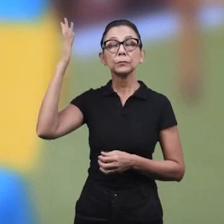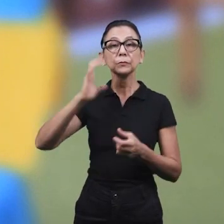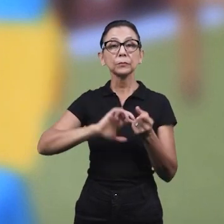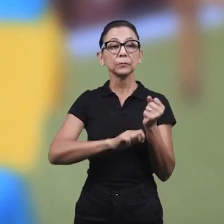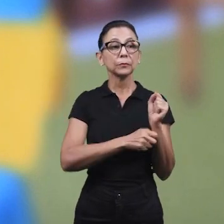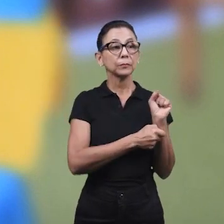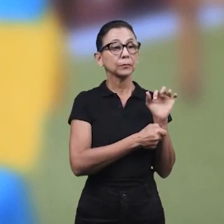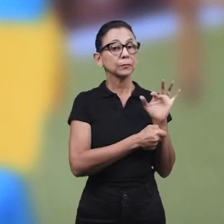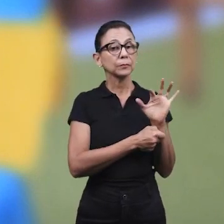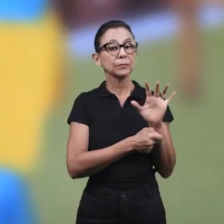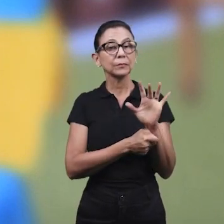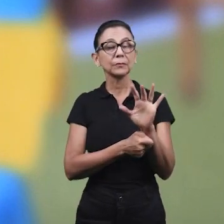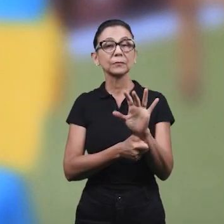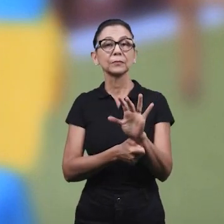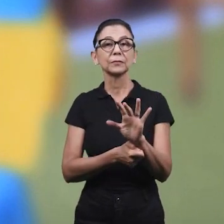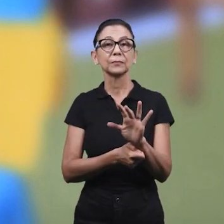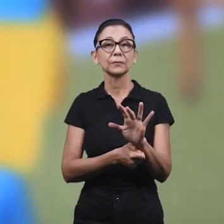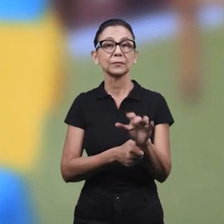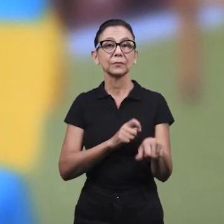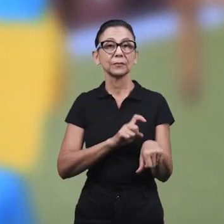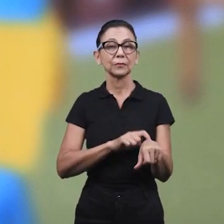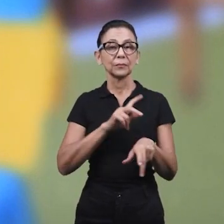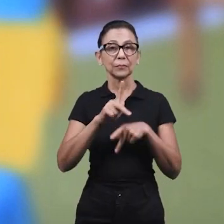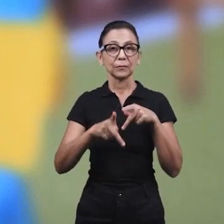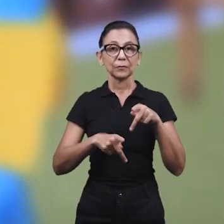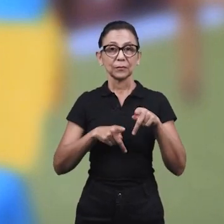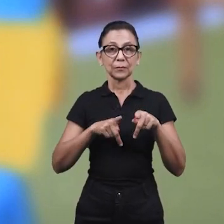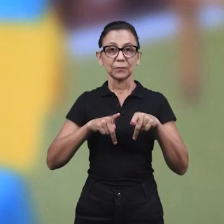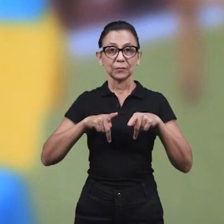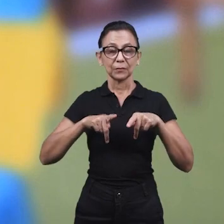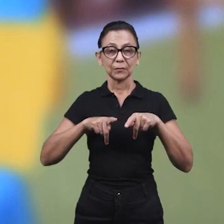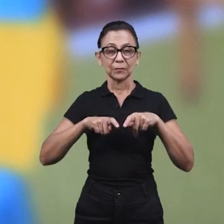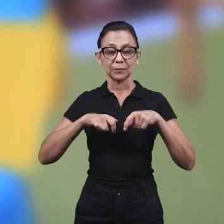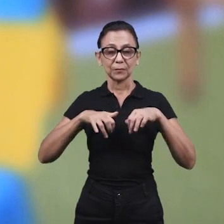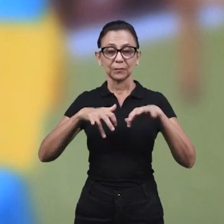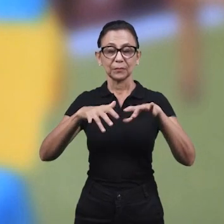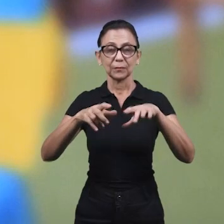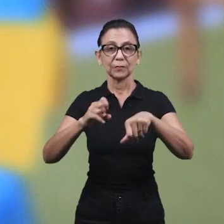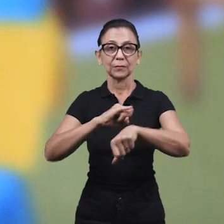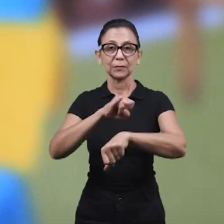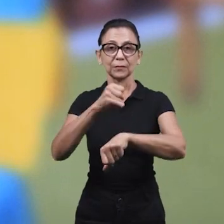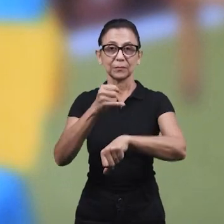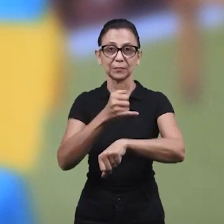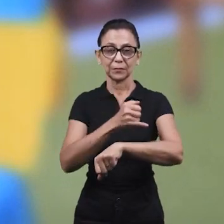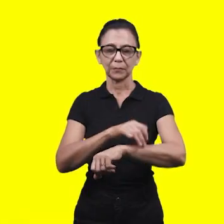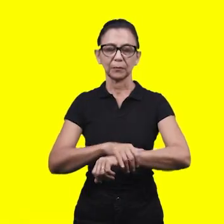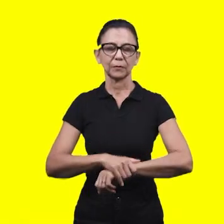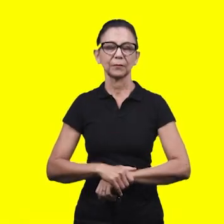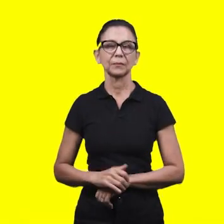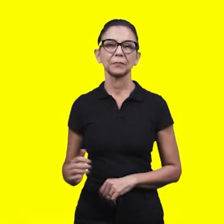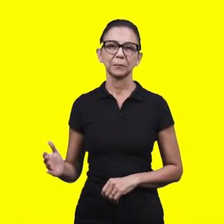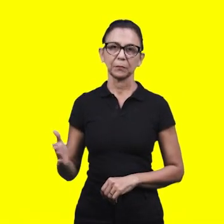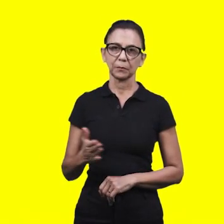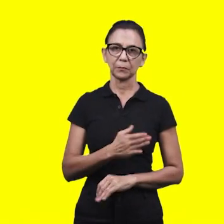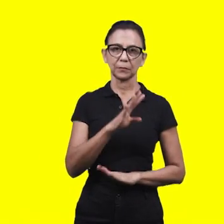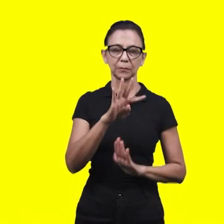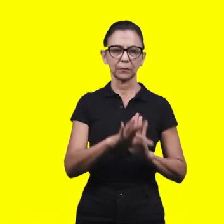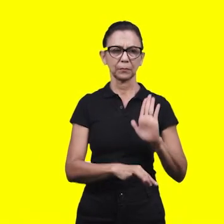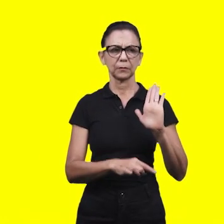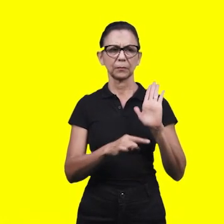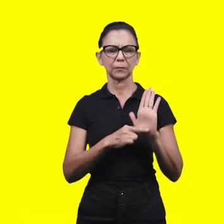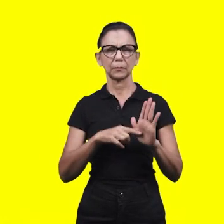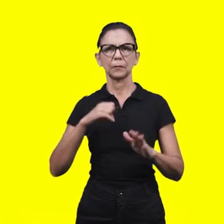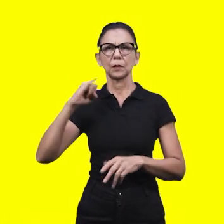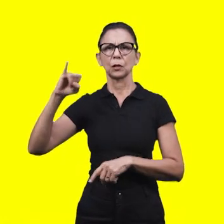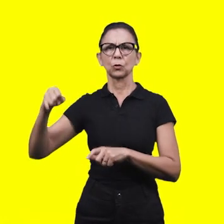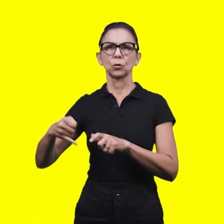seus mistérios na travessia do Rio Jordão. Vamos ler juntos a palavra de Deus? Disse Josué também